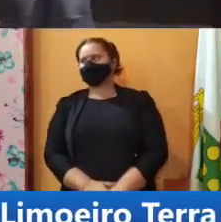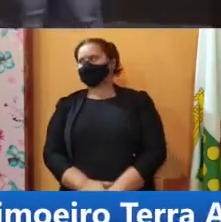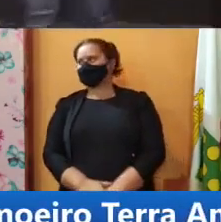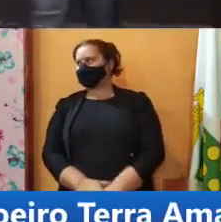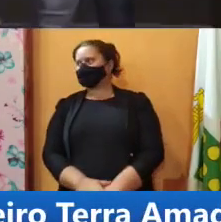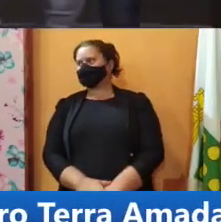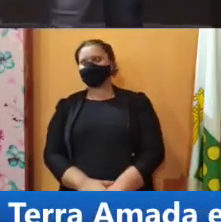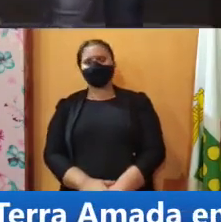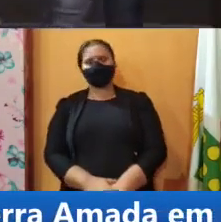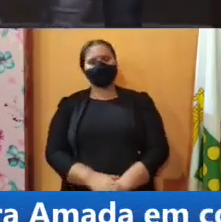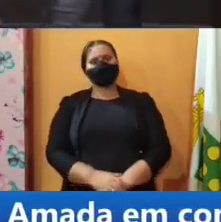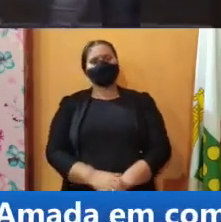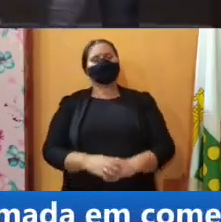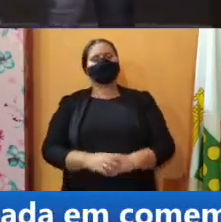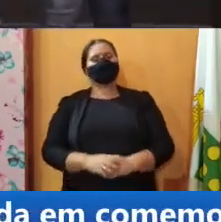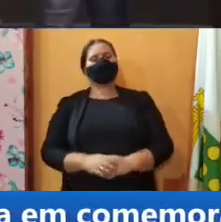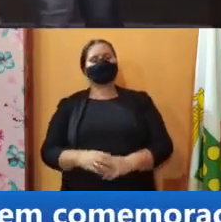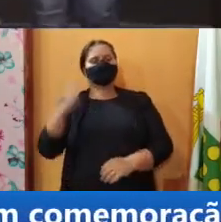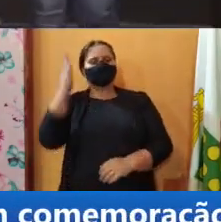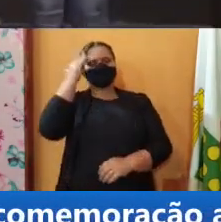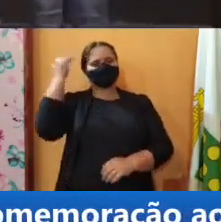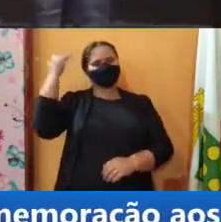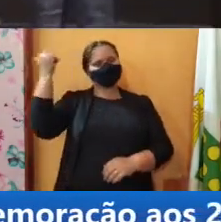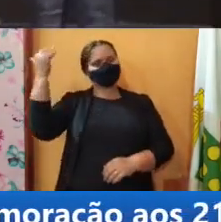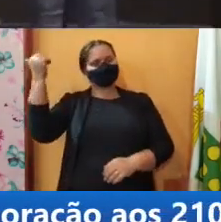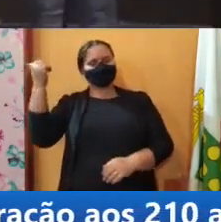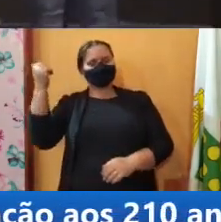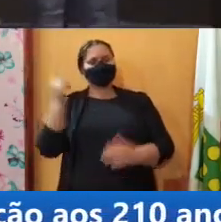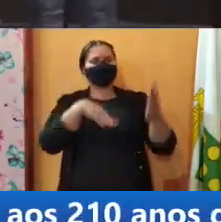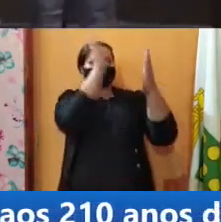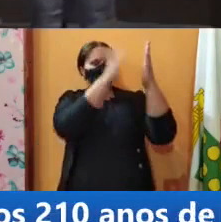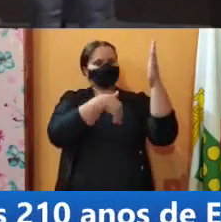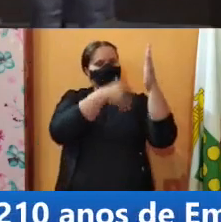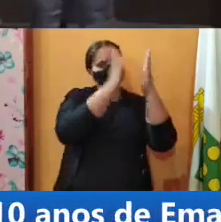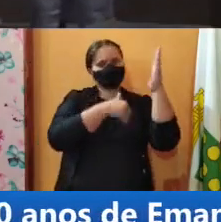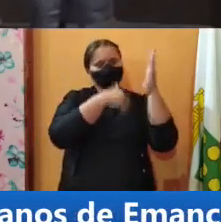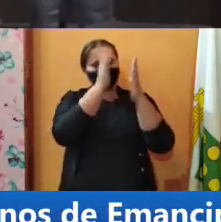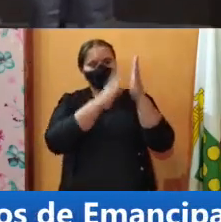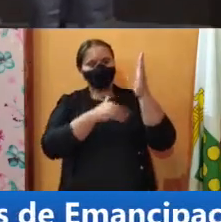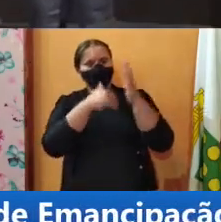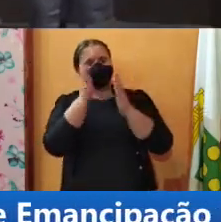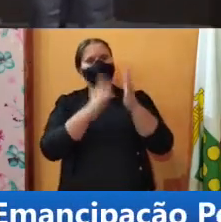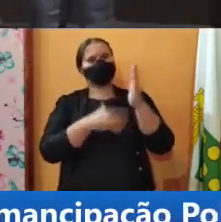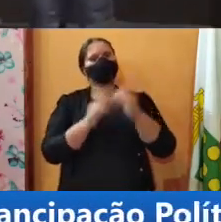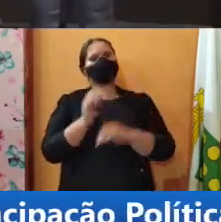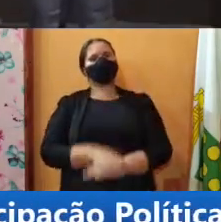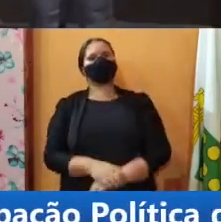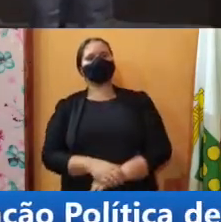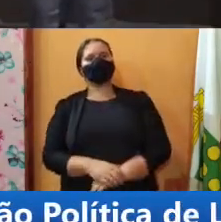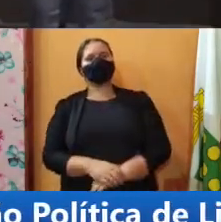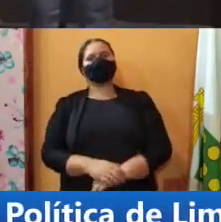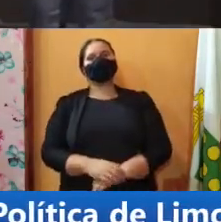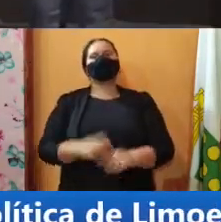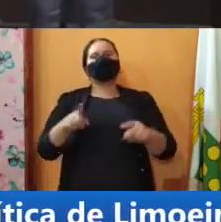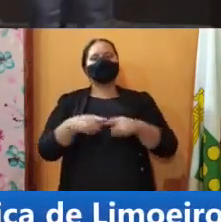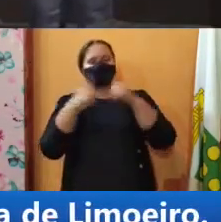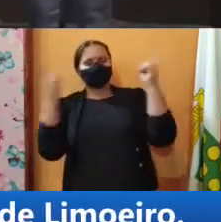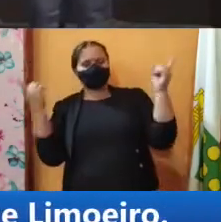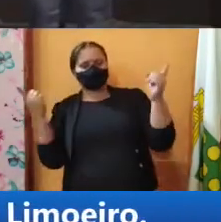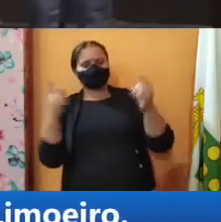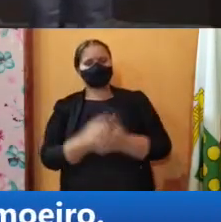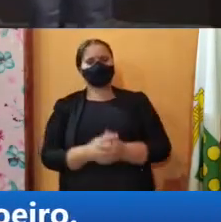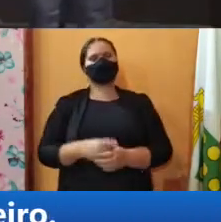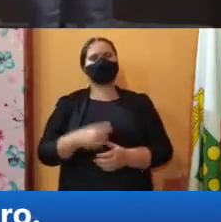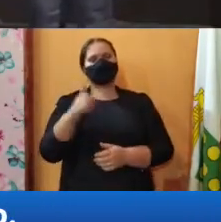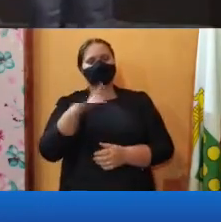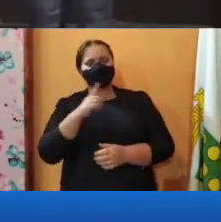A nossa grande artista plástica de Limoeiro. Lembrar que a FENEARTE foi adiada, né, para dezembro mais uma vez. E é lá que a